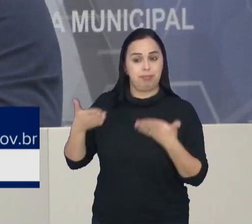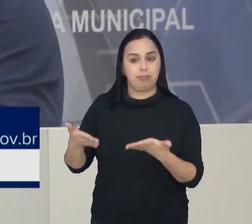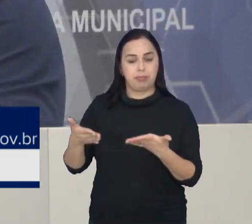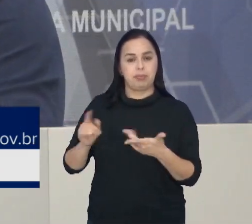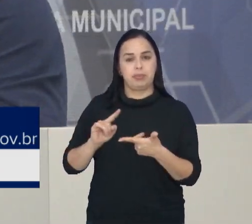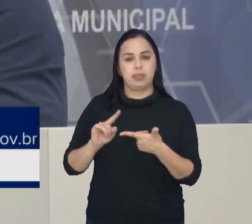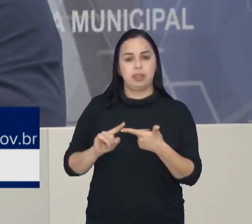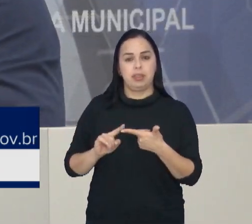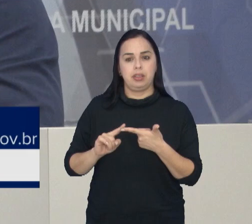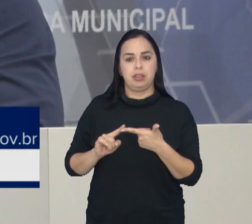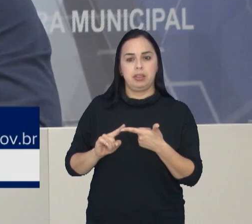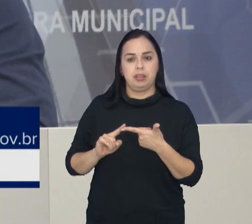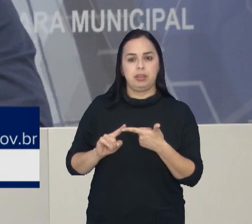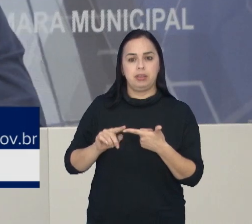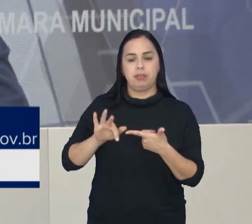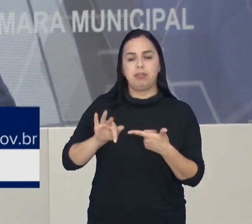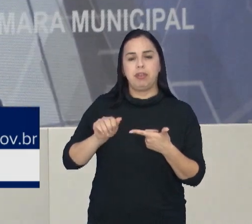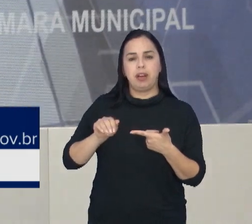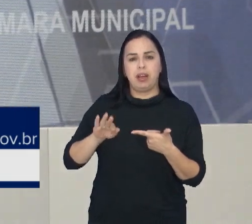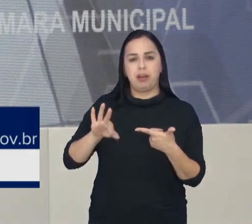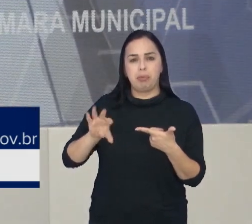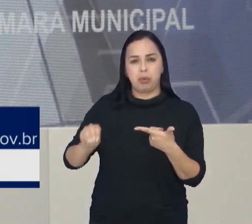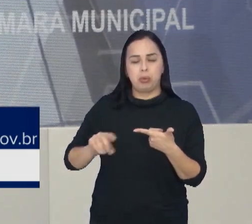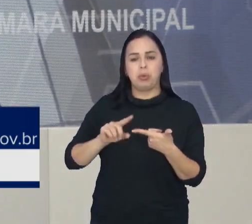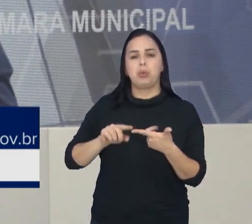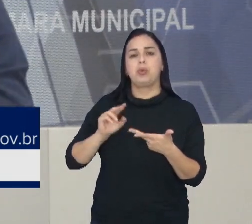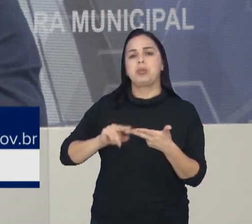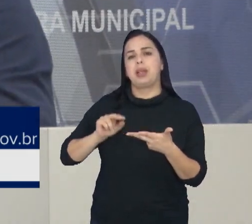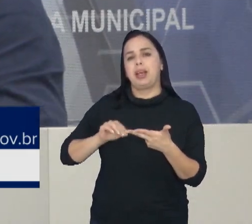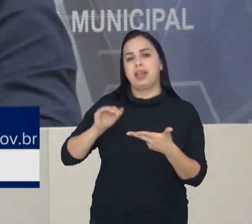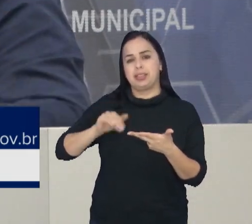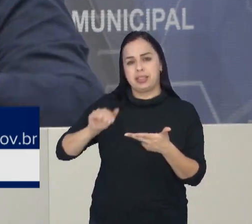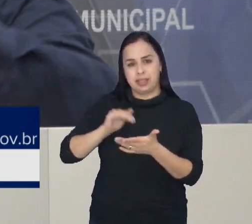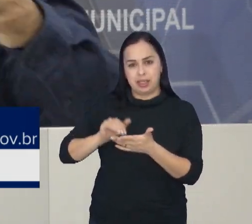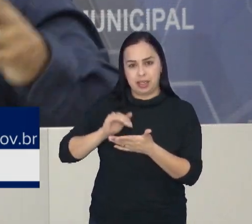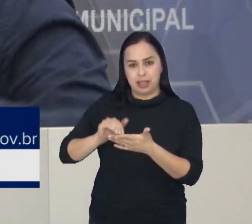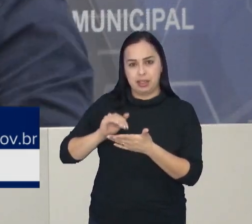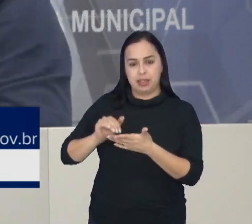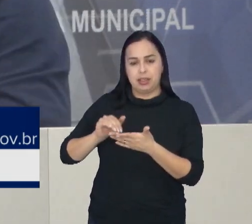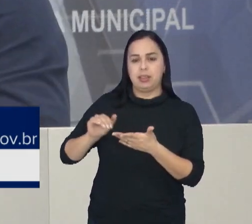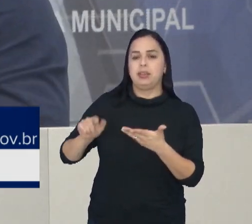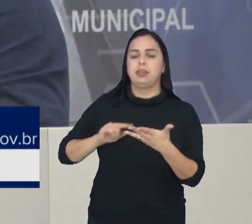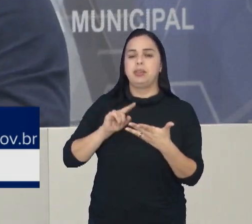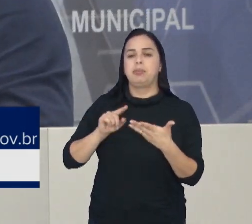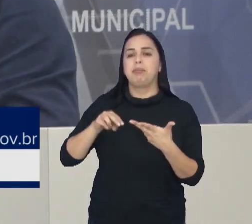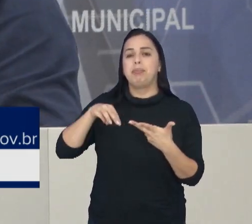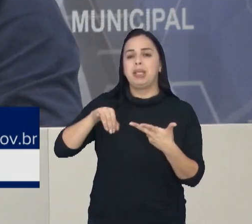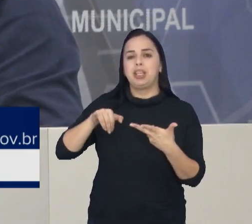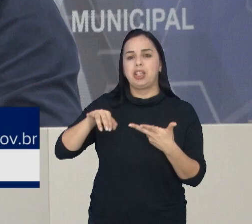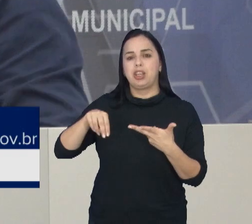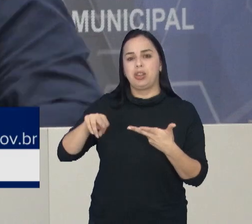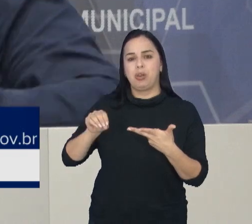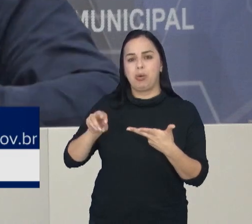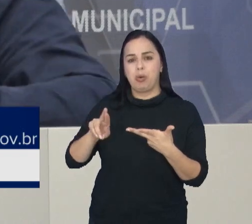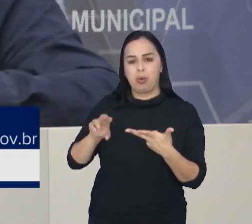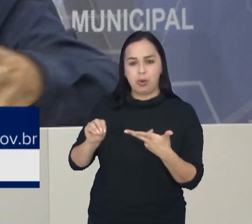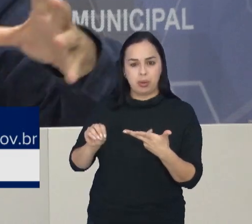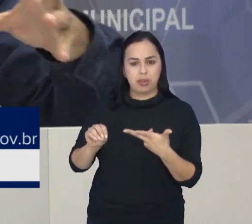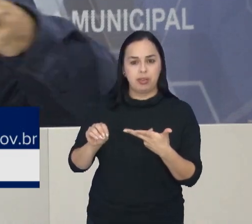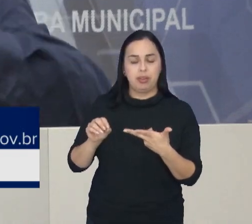Fábio Pasquini, também o secretário Minoro, o Pedro, que é o gerente de área, ou